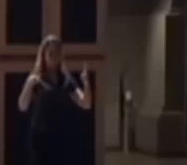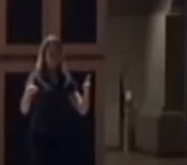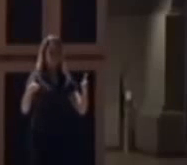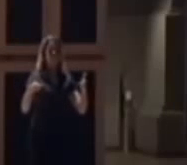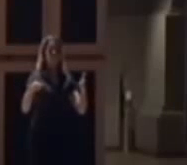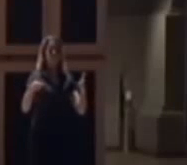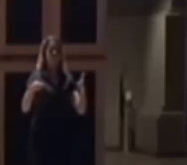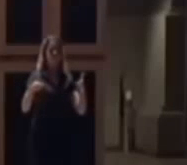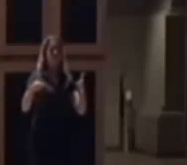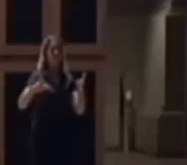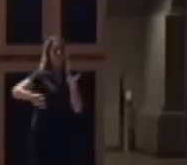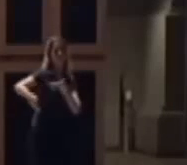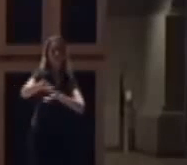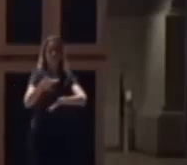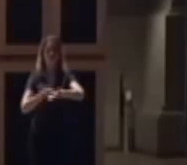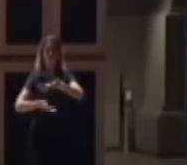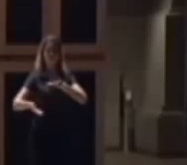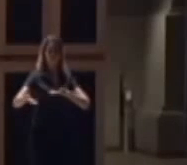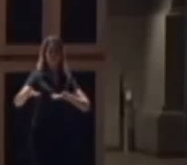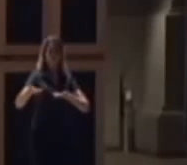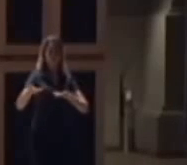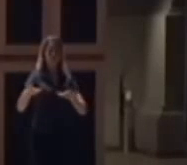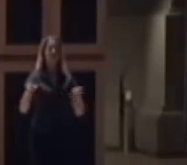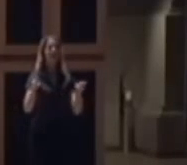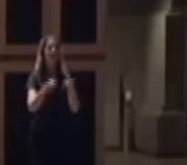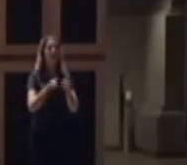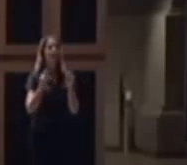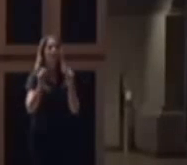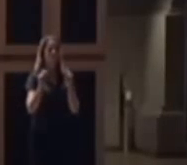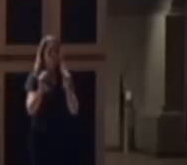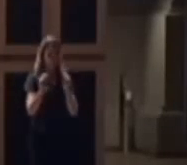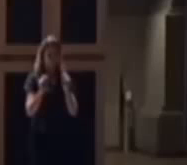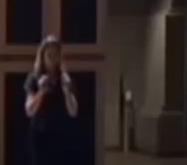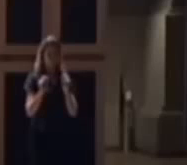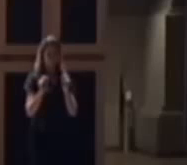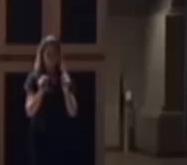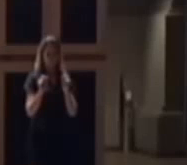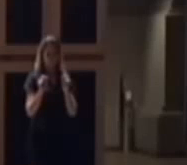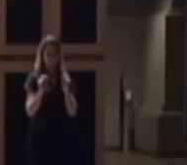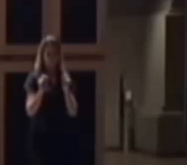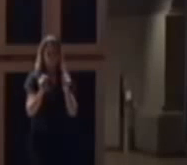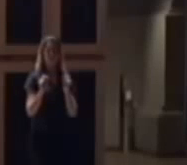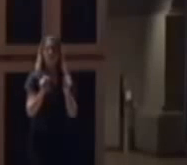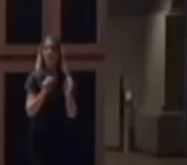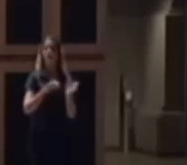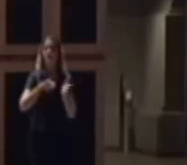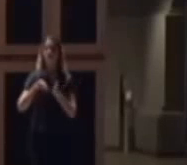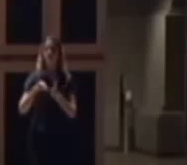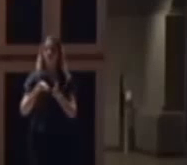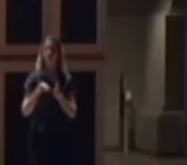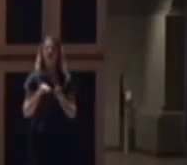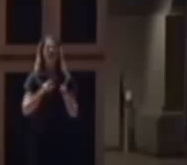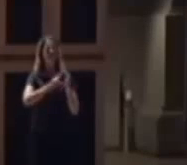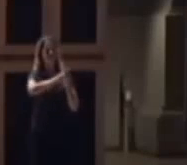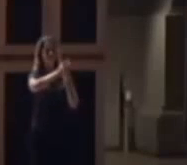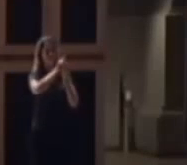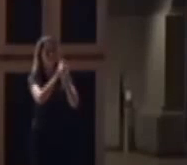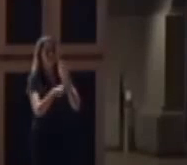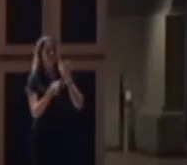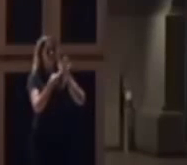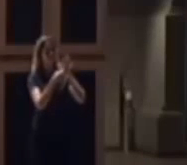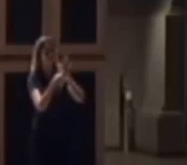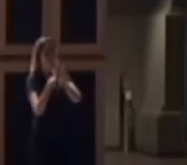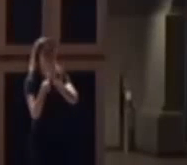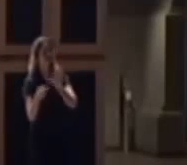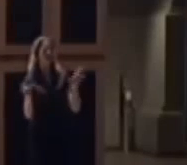entre as partes. Também, dentro desse contexto, nós tivemos o surgimento de diversos modelos estaduais de